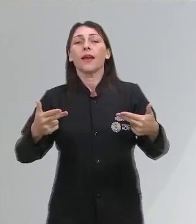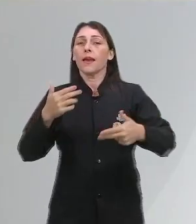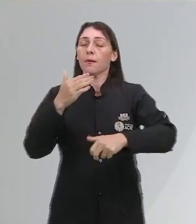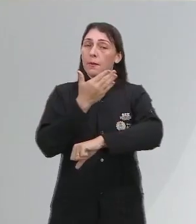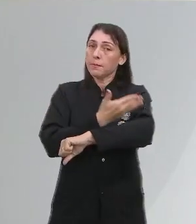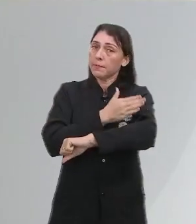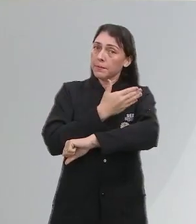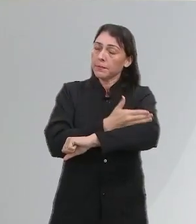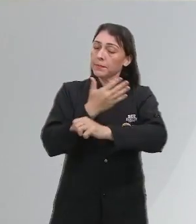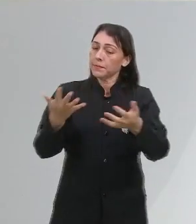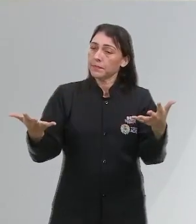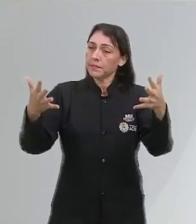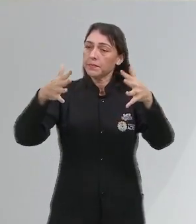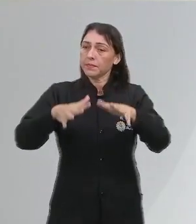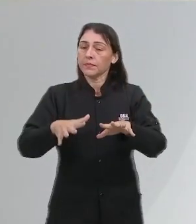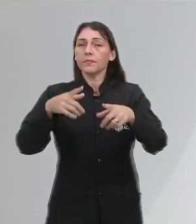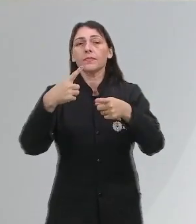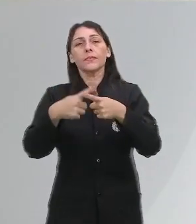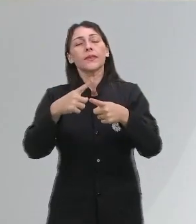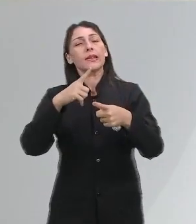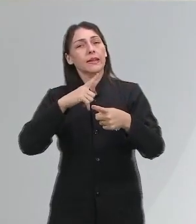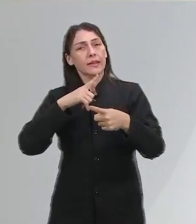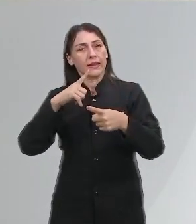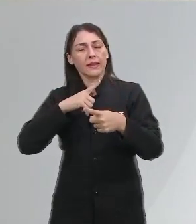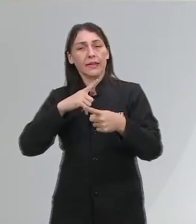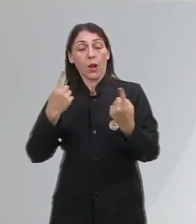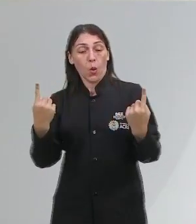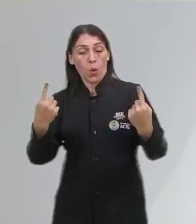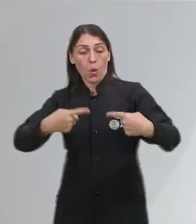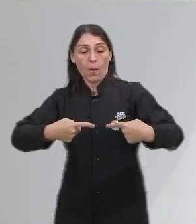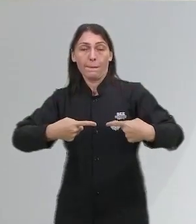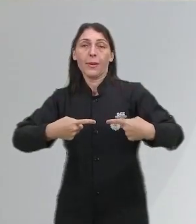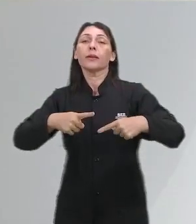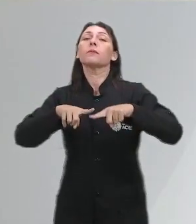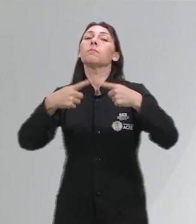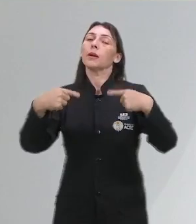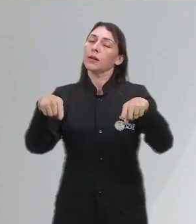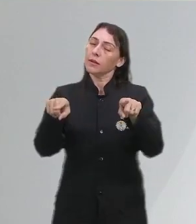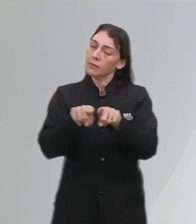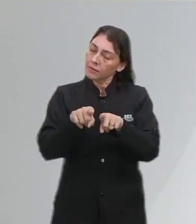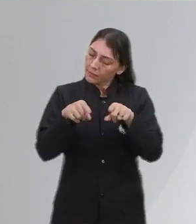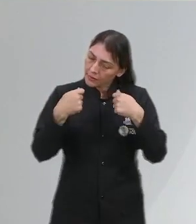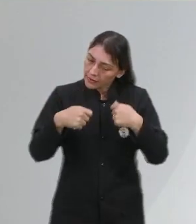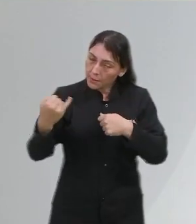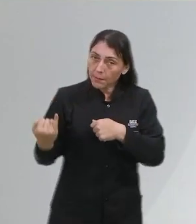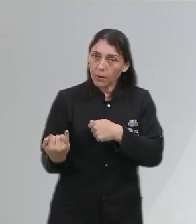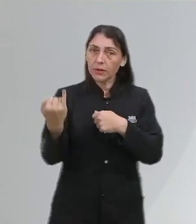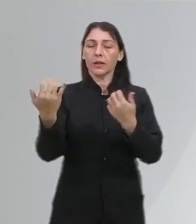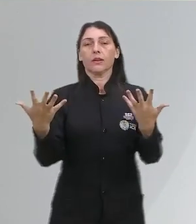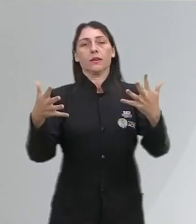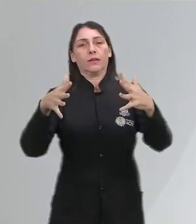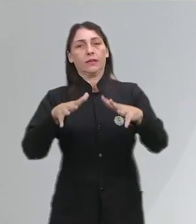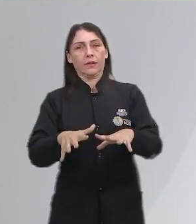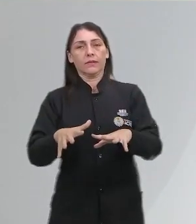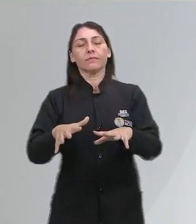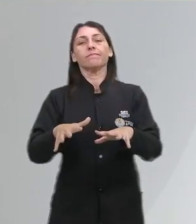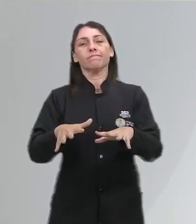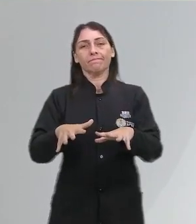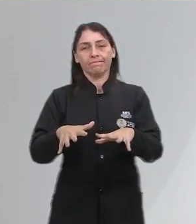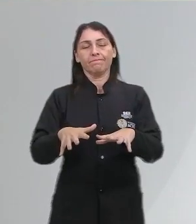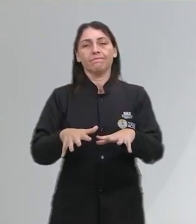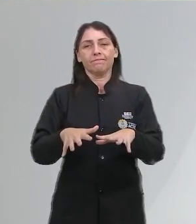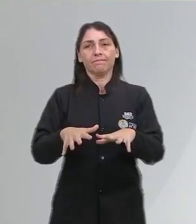prática inclusiva, por mais que tenha esse cunho competitivo, tenha esse viés de entretenimento, de encantamento, digamos